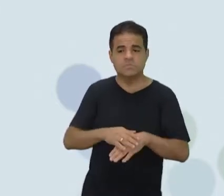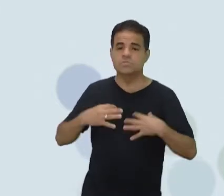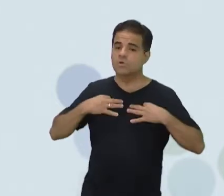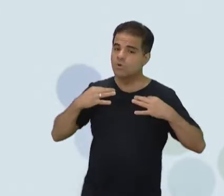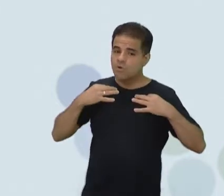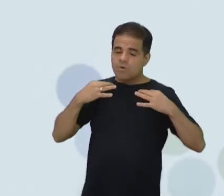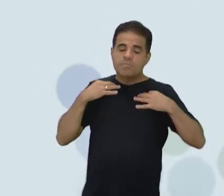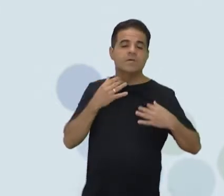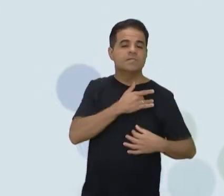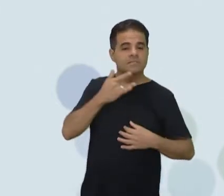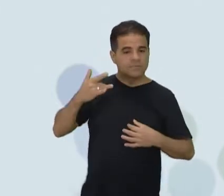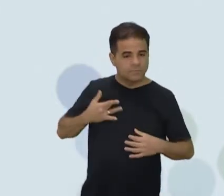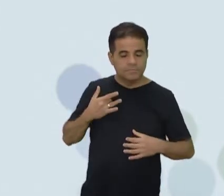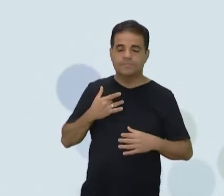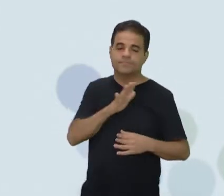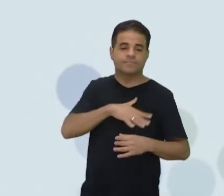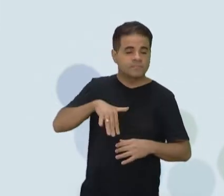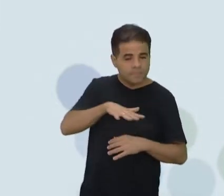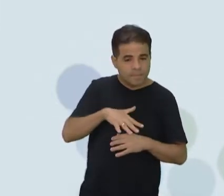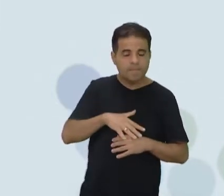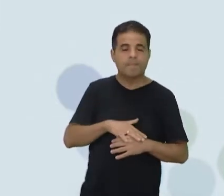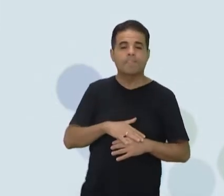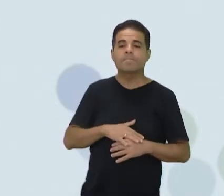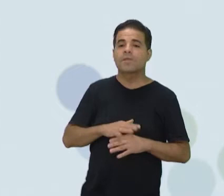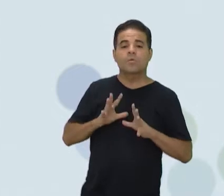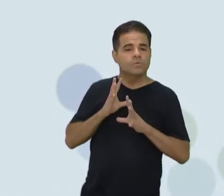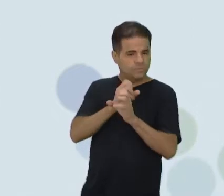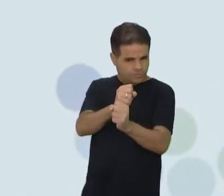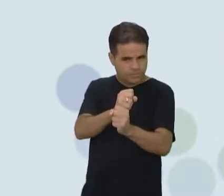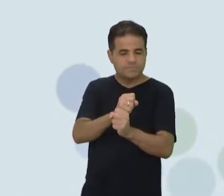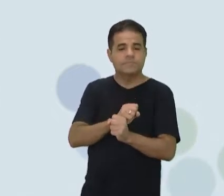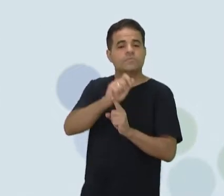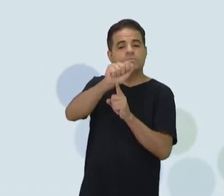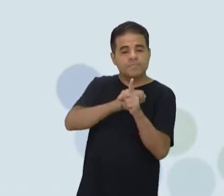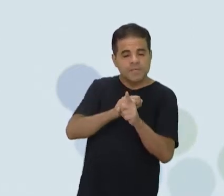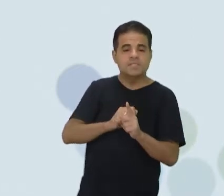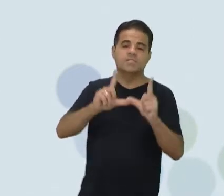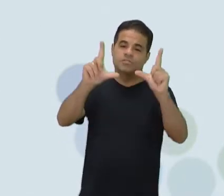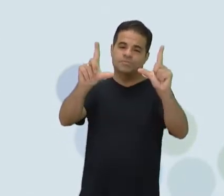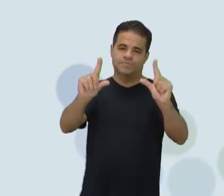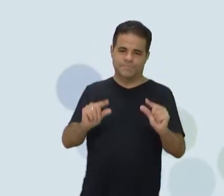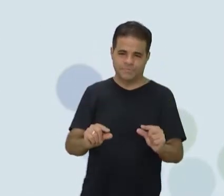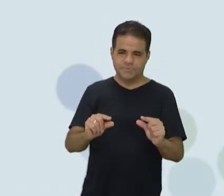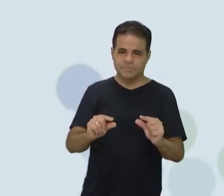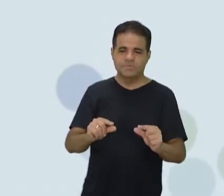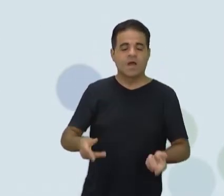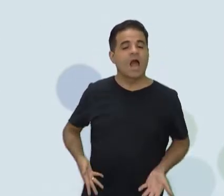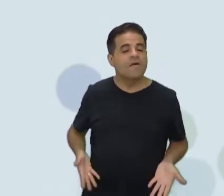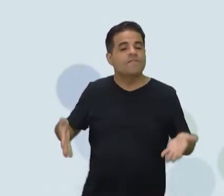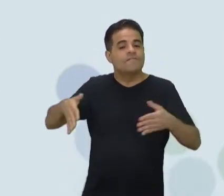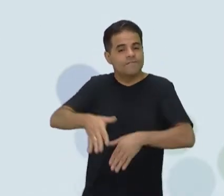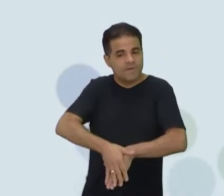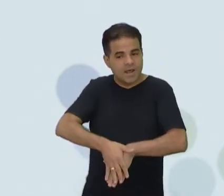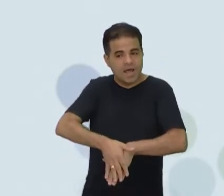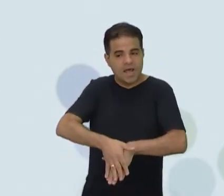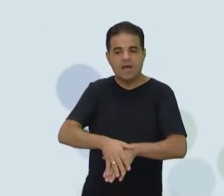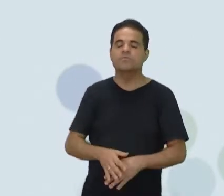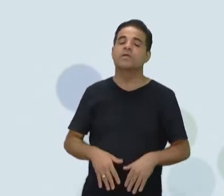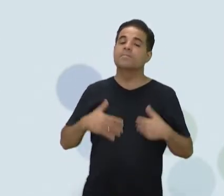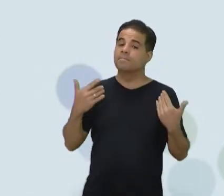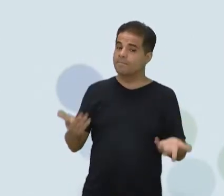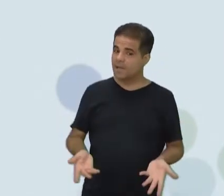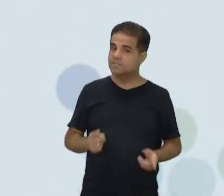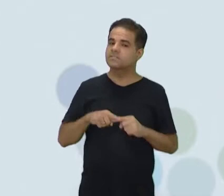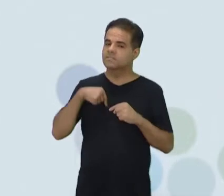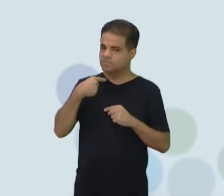higiene e saúde, né? Você pode perceber que o total do mês ele diminuiu. Sim, a fralda realmente é um gasto. Mas